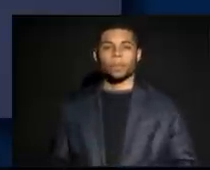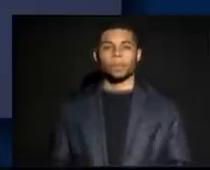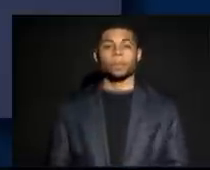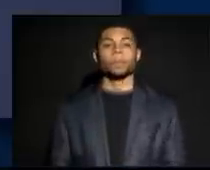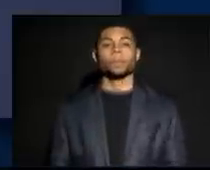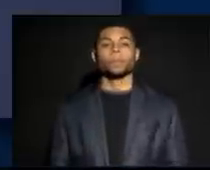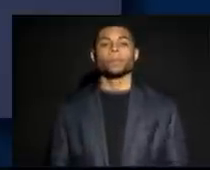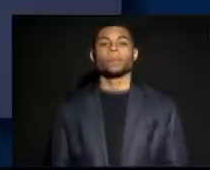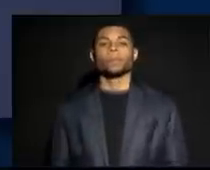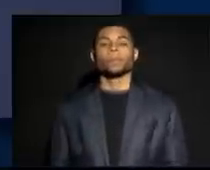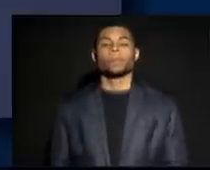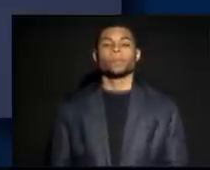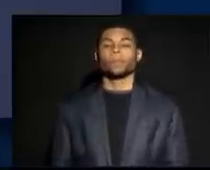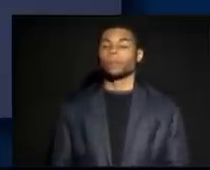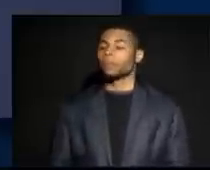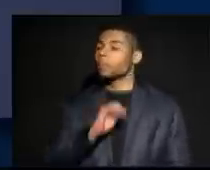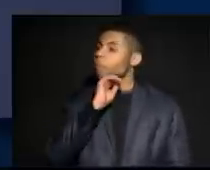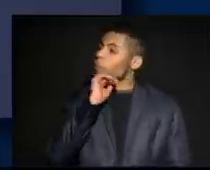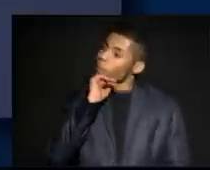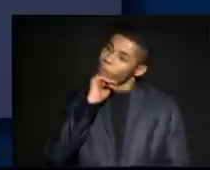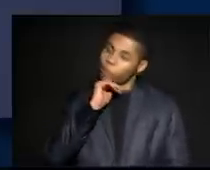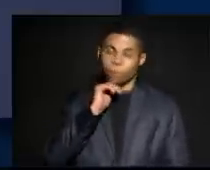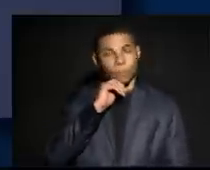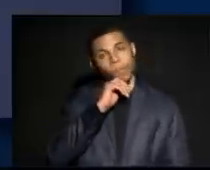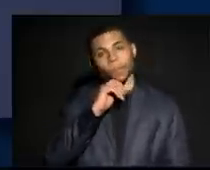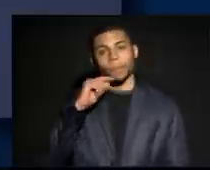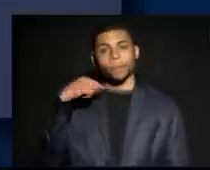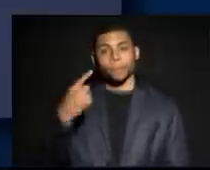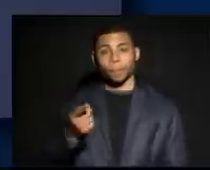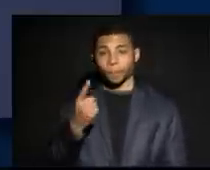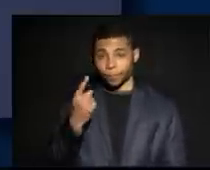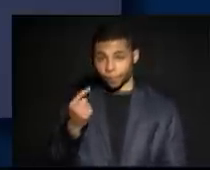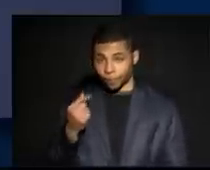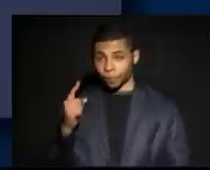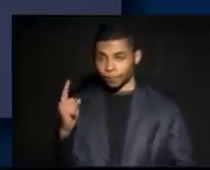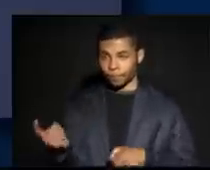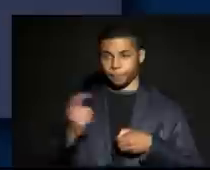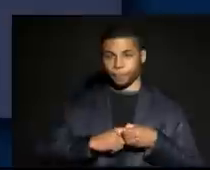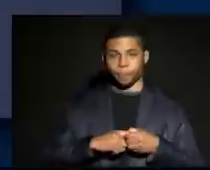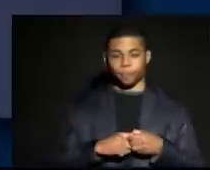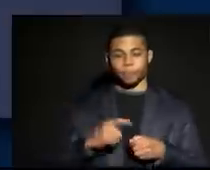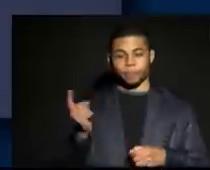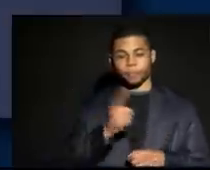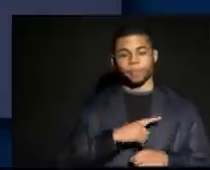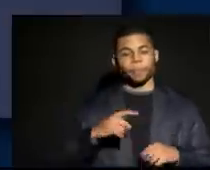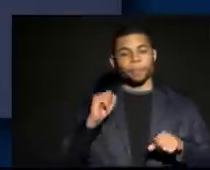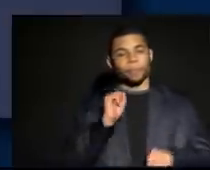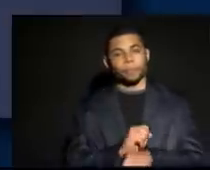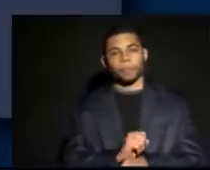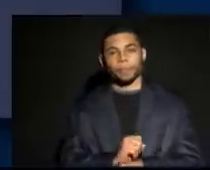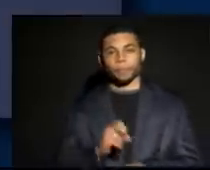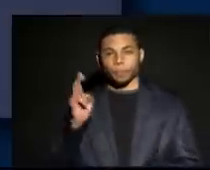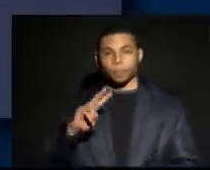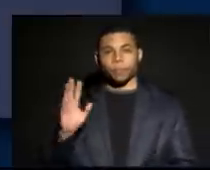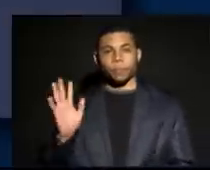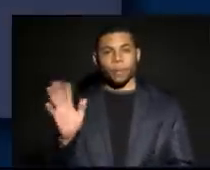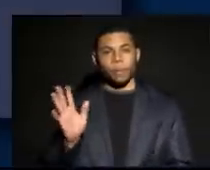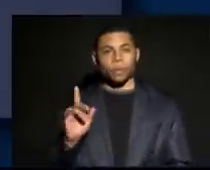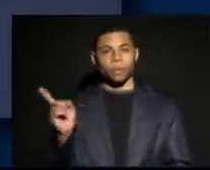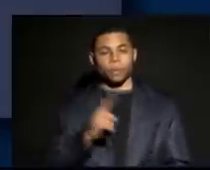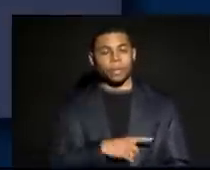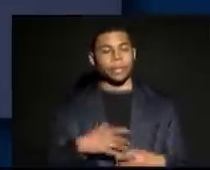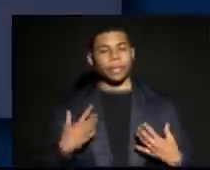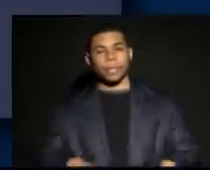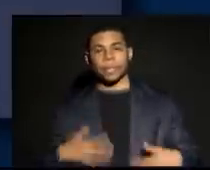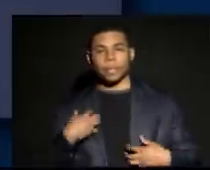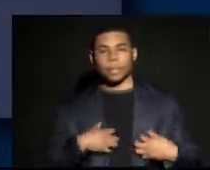dinheiro de repente palavra música na economia Central dinheiro a chamar de volta eu virava crise que a periferia ficar